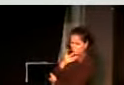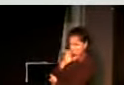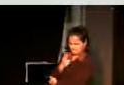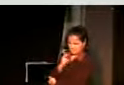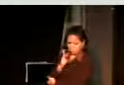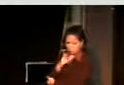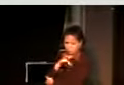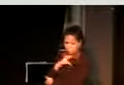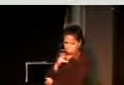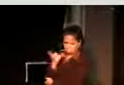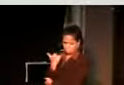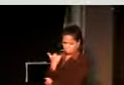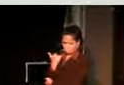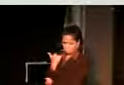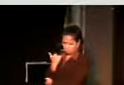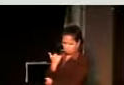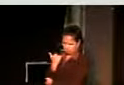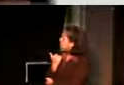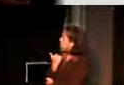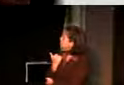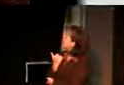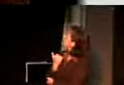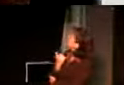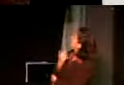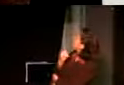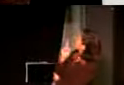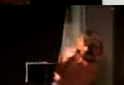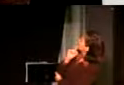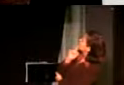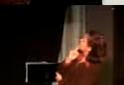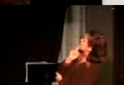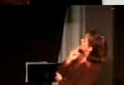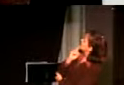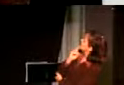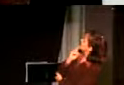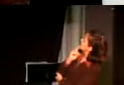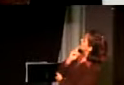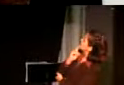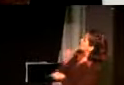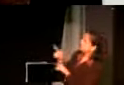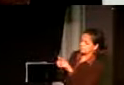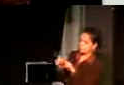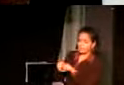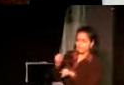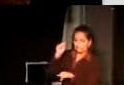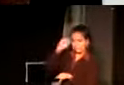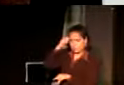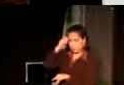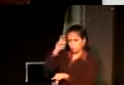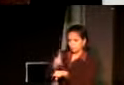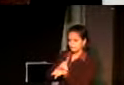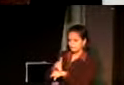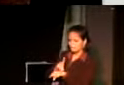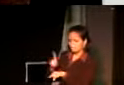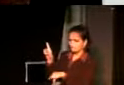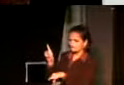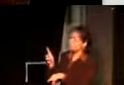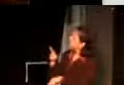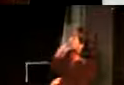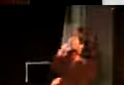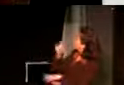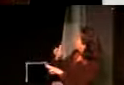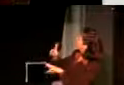E se eu colocar ao lado desse sujeito esse aqui que venha da mesma etnia mas parece viver uma